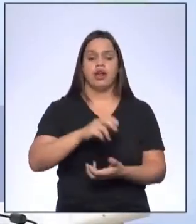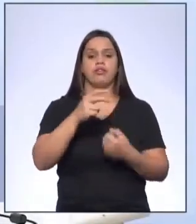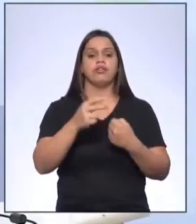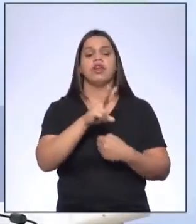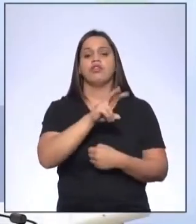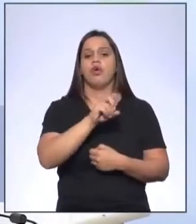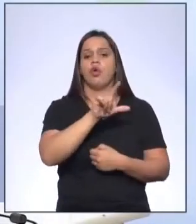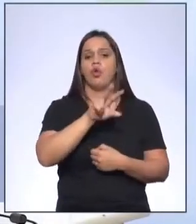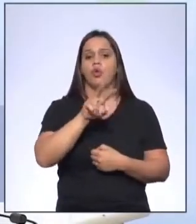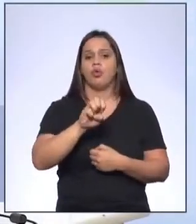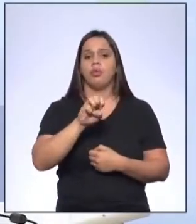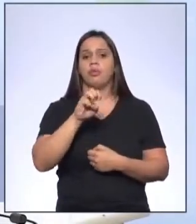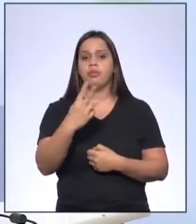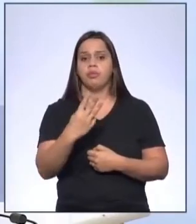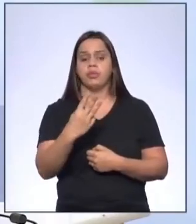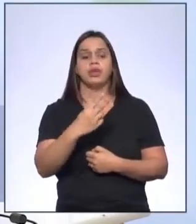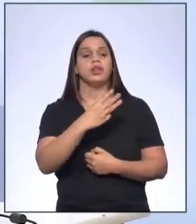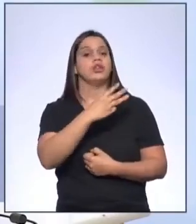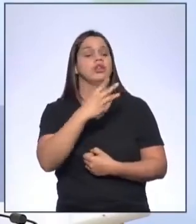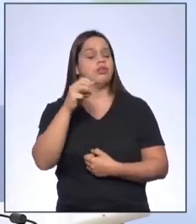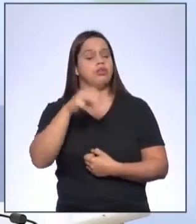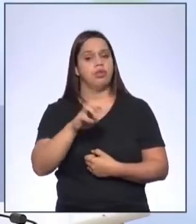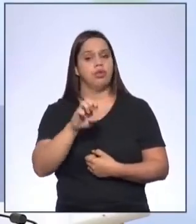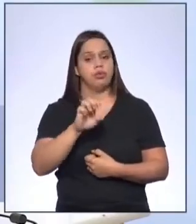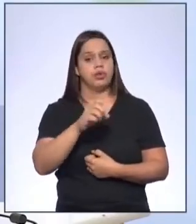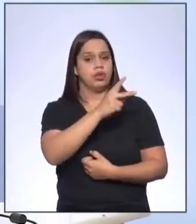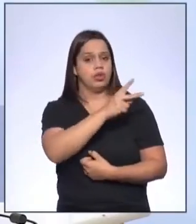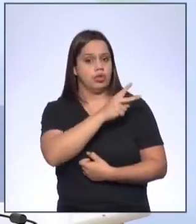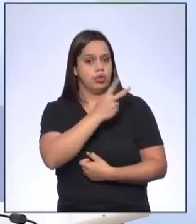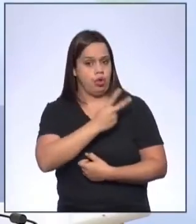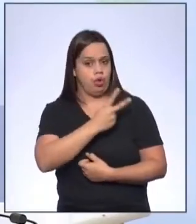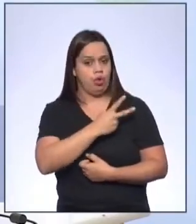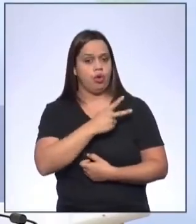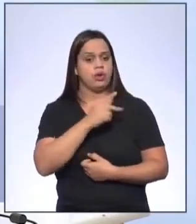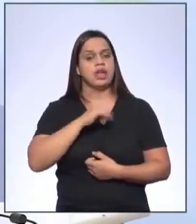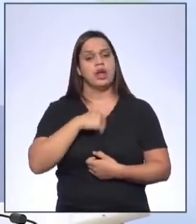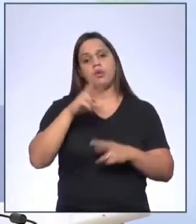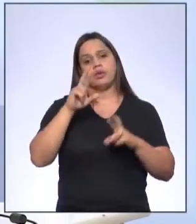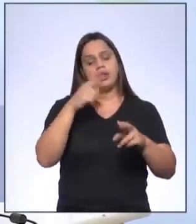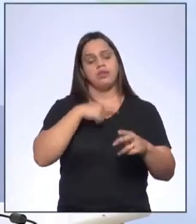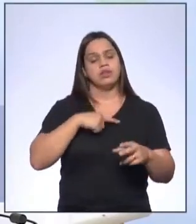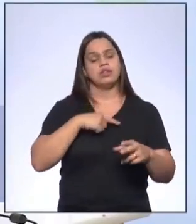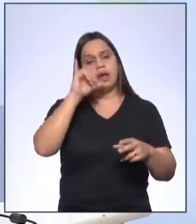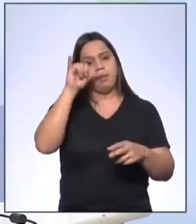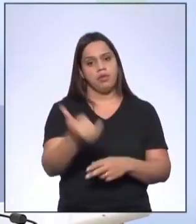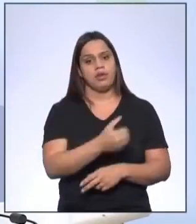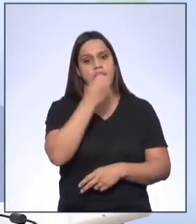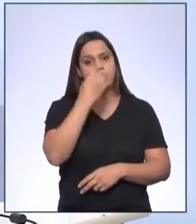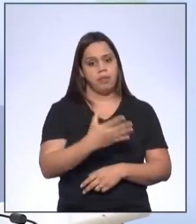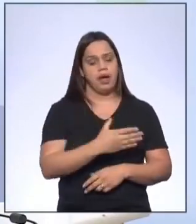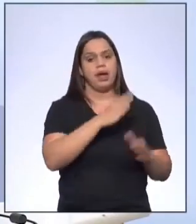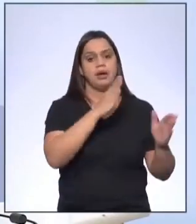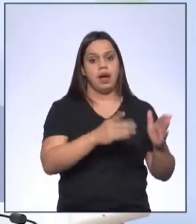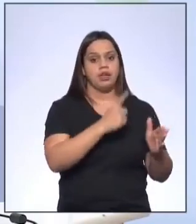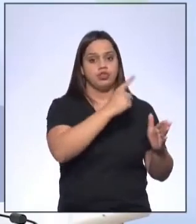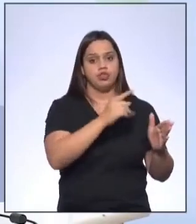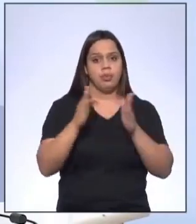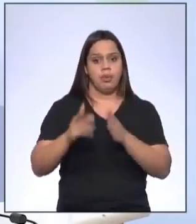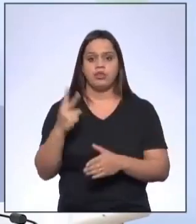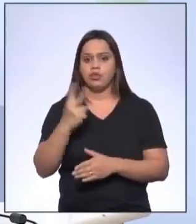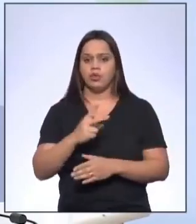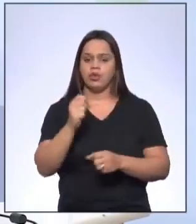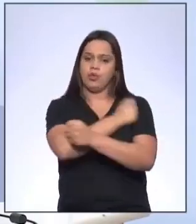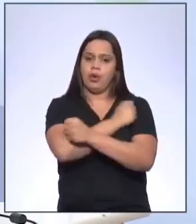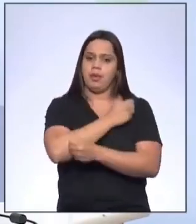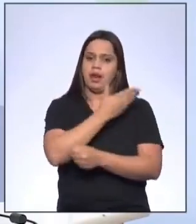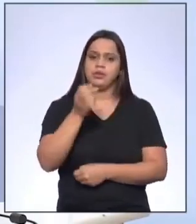Tá? Eu espero que vocês tenham aproveitado bem essas parte 1 e parte 2 aí da economia no Brasil. Né? Um forte abraço para